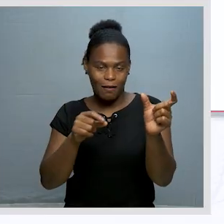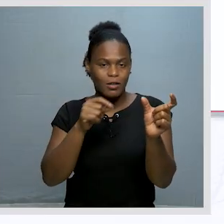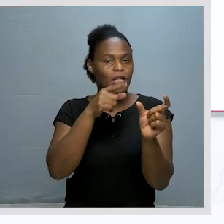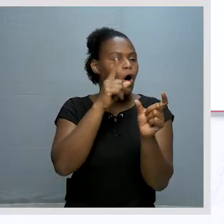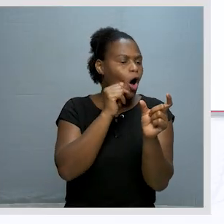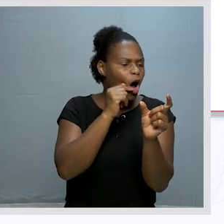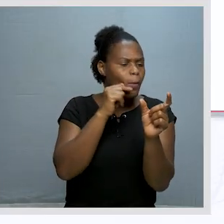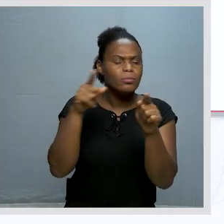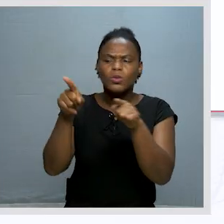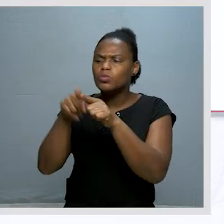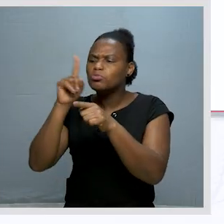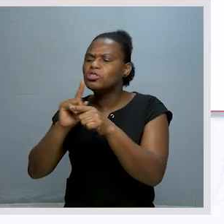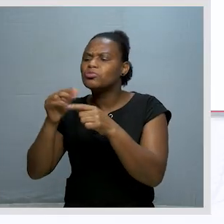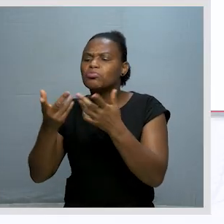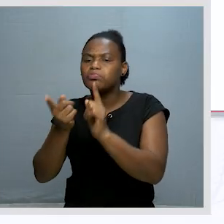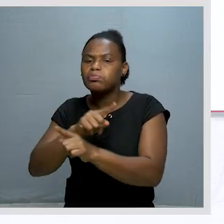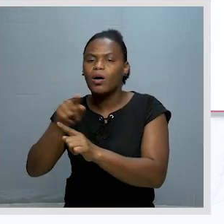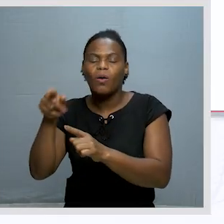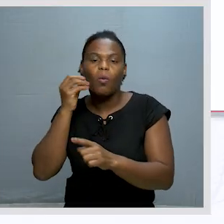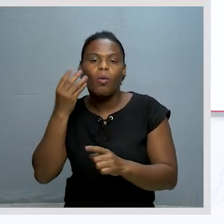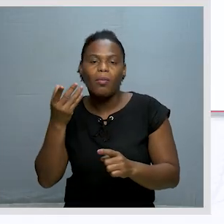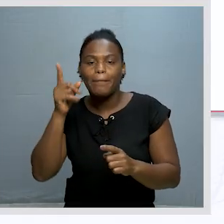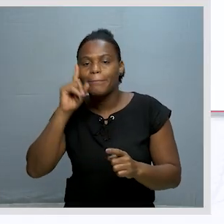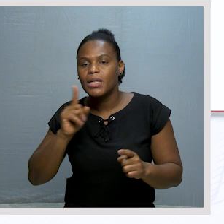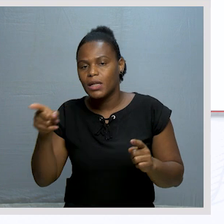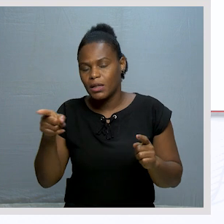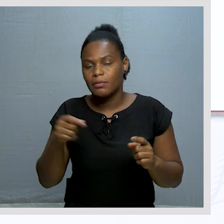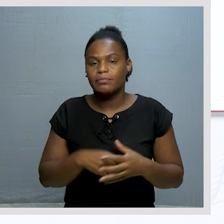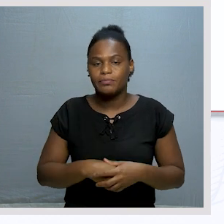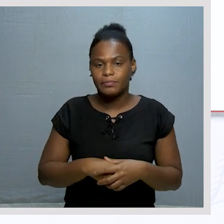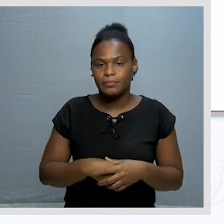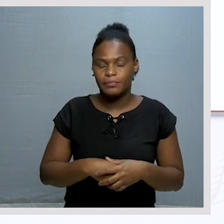Palavras do gênero masculino. E do outro lado temos